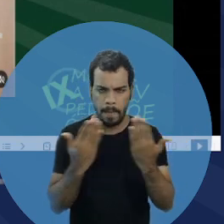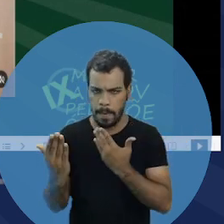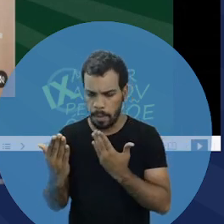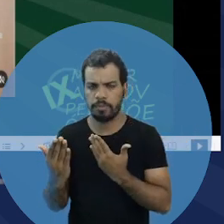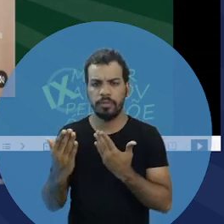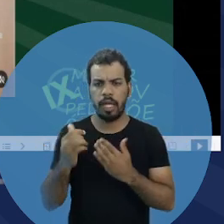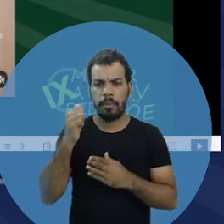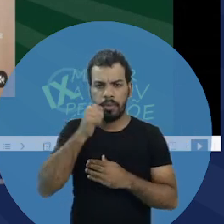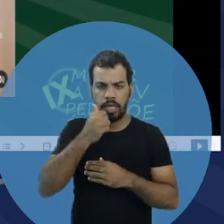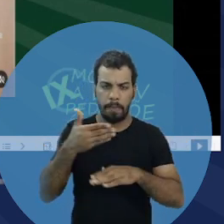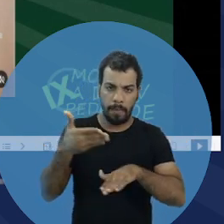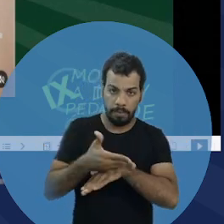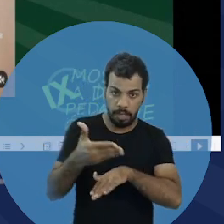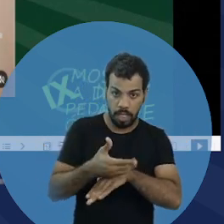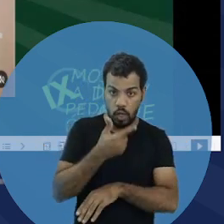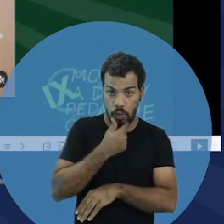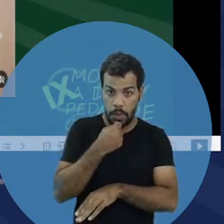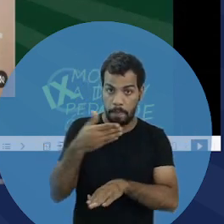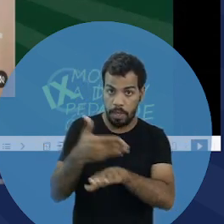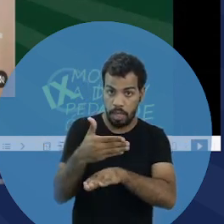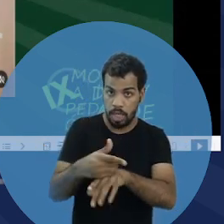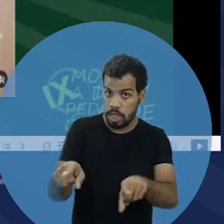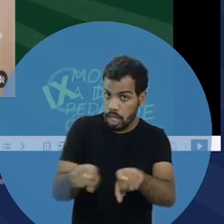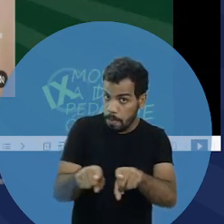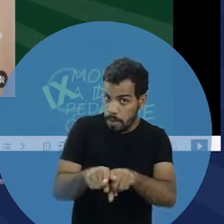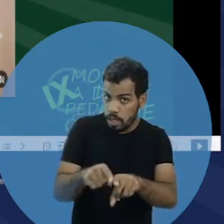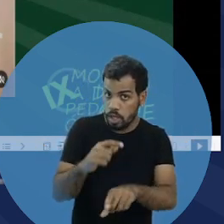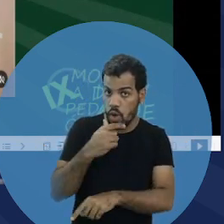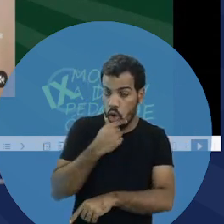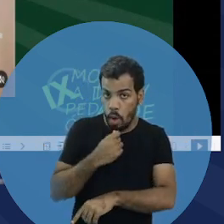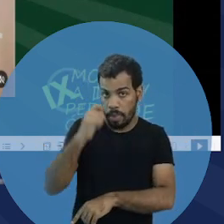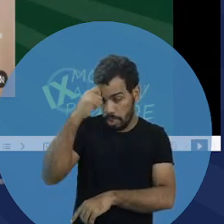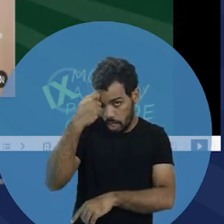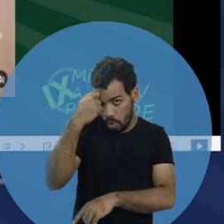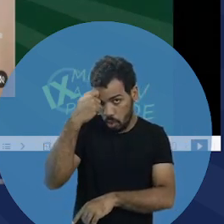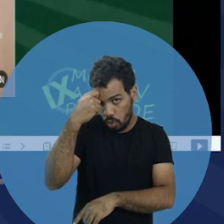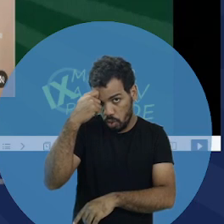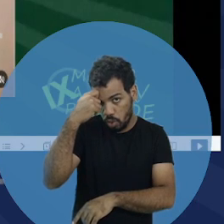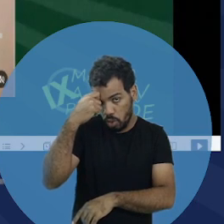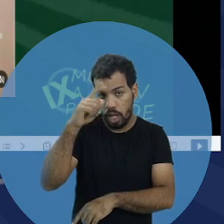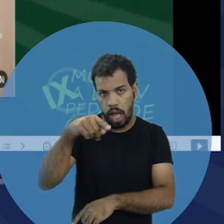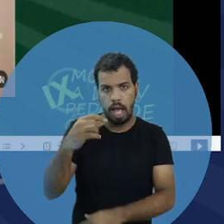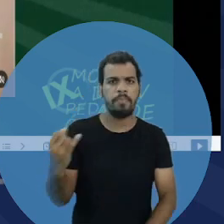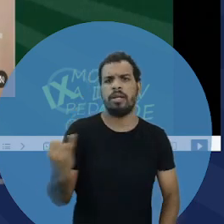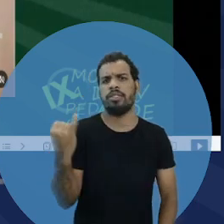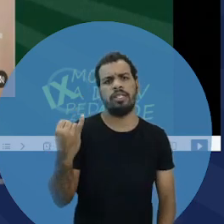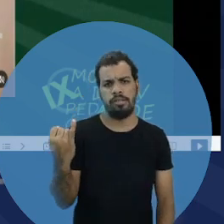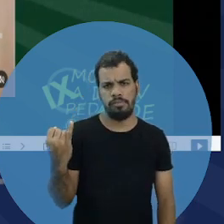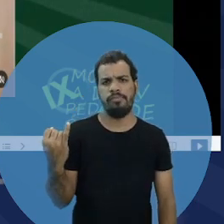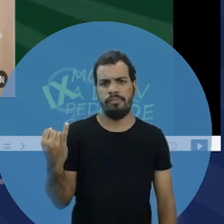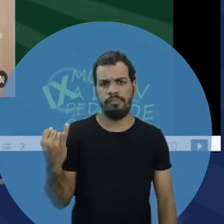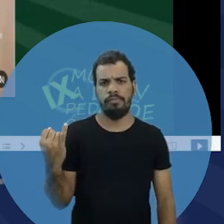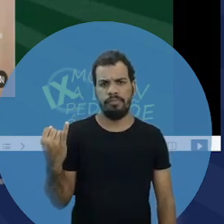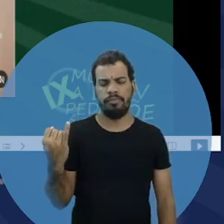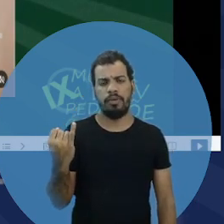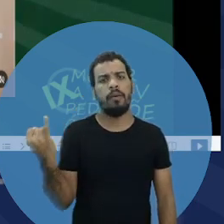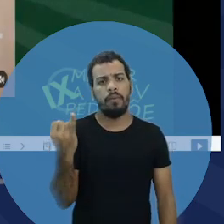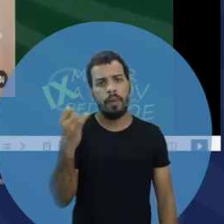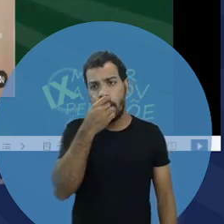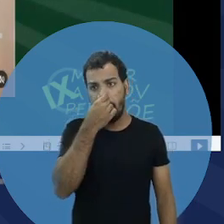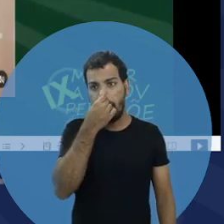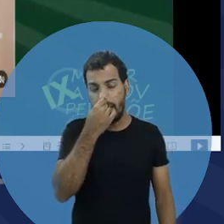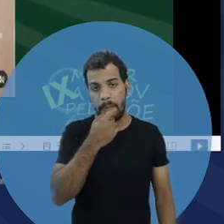dos meninos também, dos outros NEBs, foi de muita relevância para que a gente se apropriasse, a gente chegasse muito mais perto de